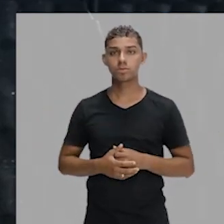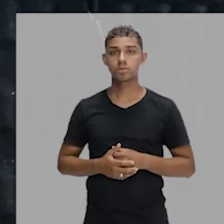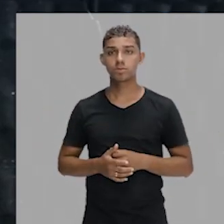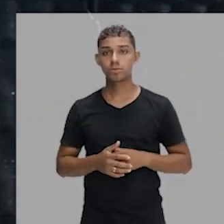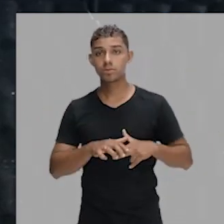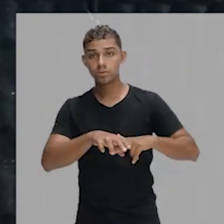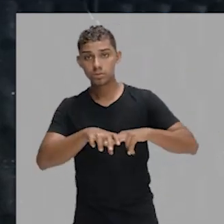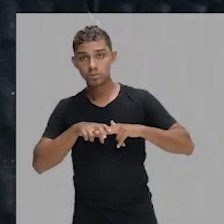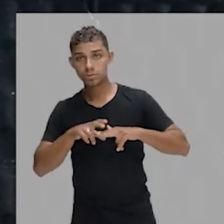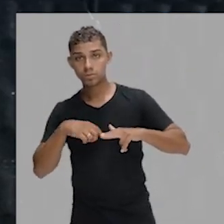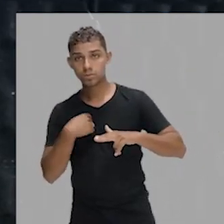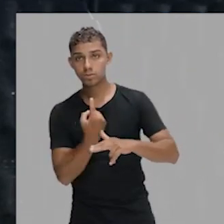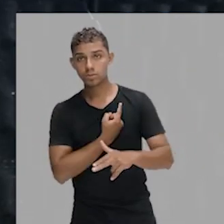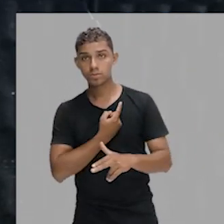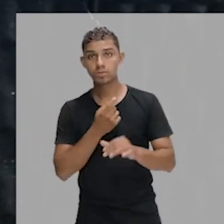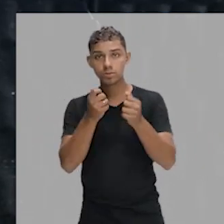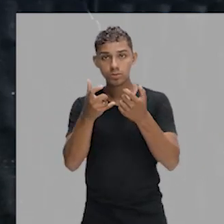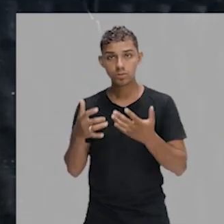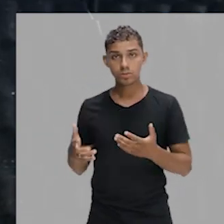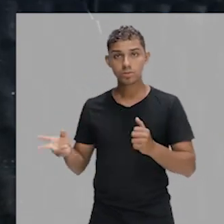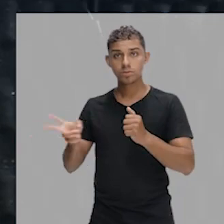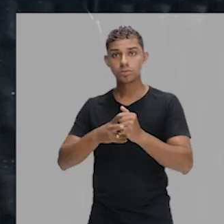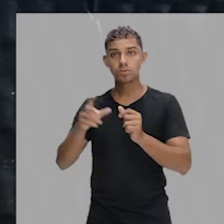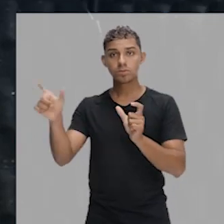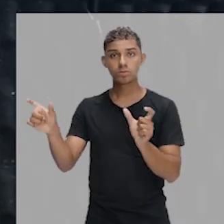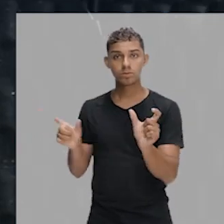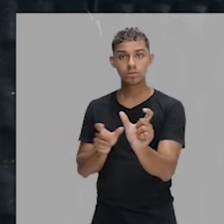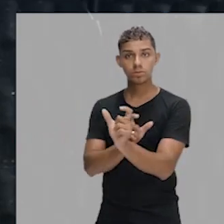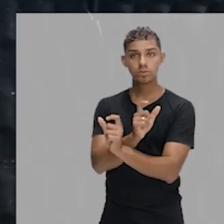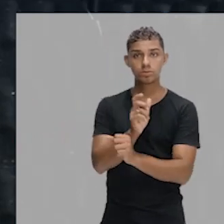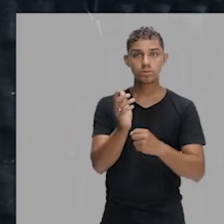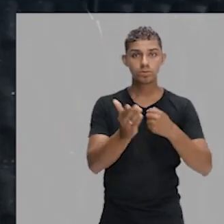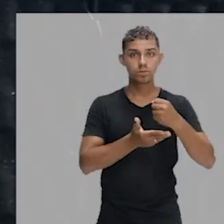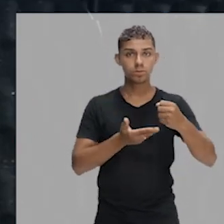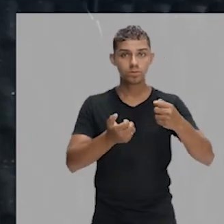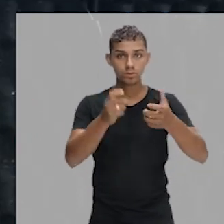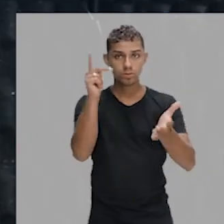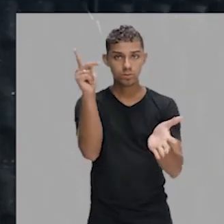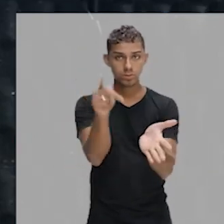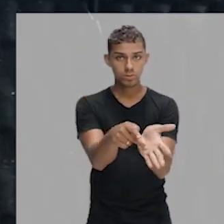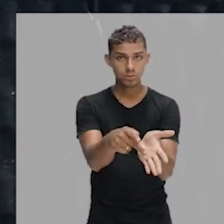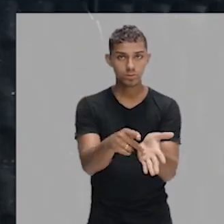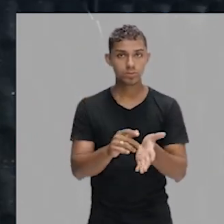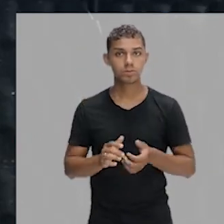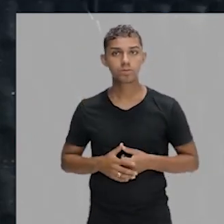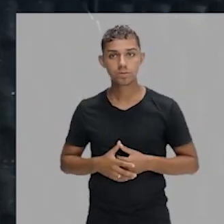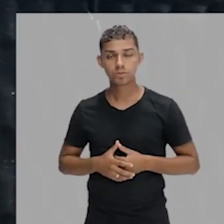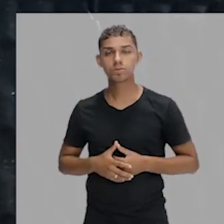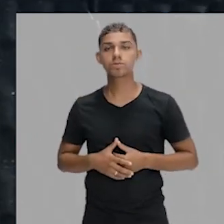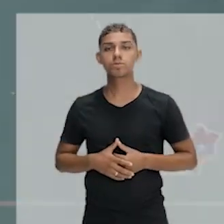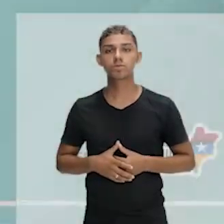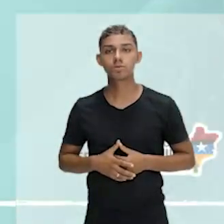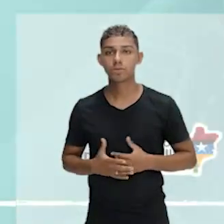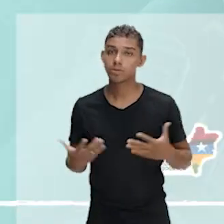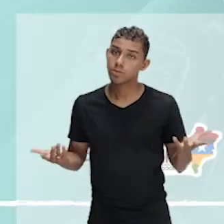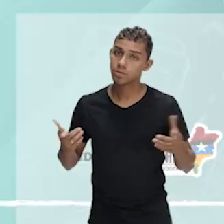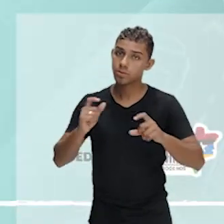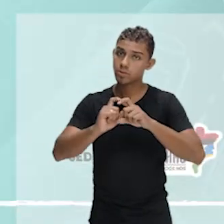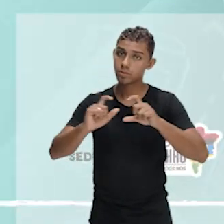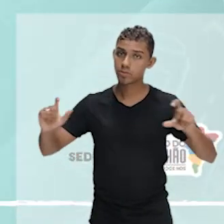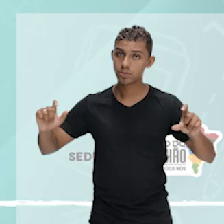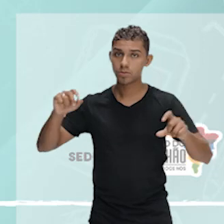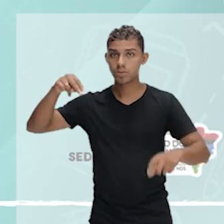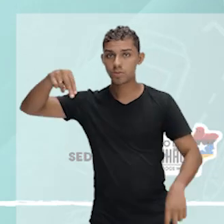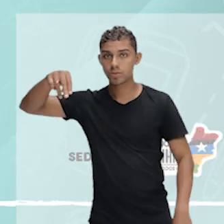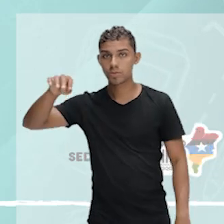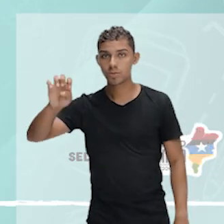usamos a expressão volta o verbo para a forma básica, tá? Ele volta para a forma original. Já nas frases negativas,